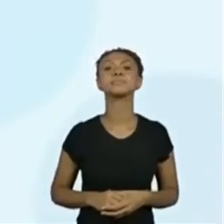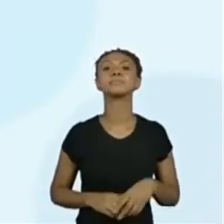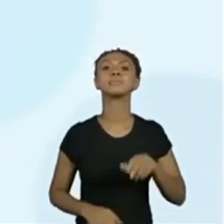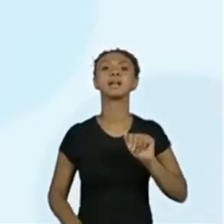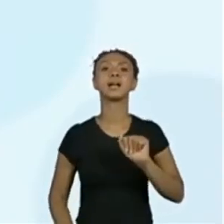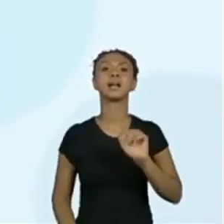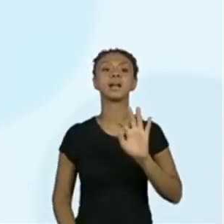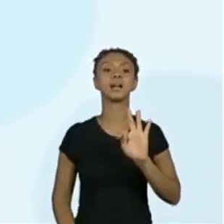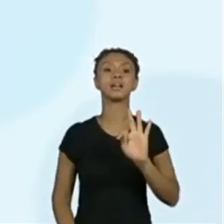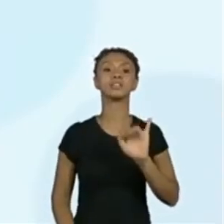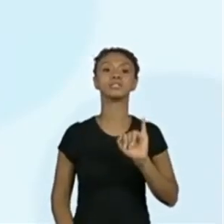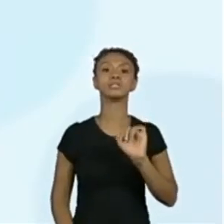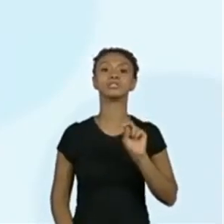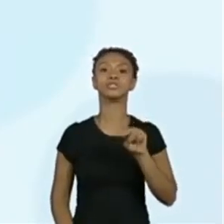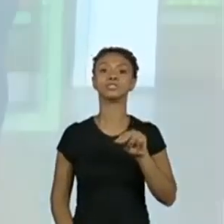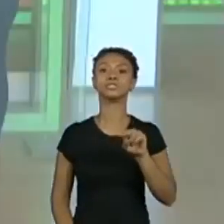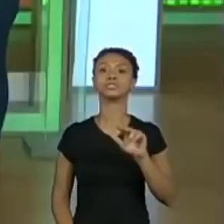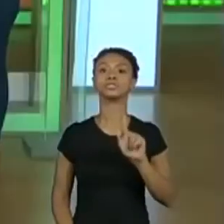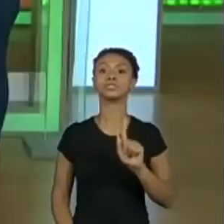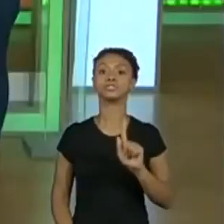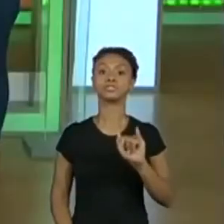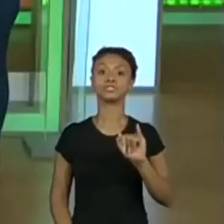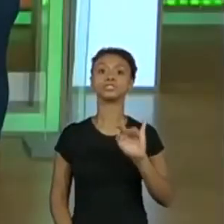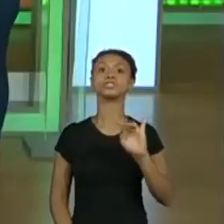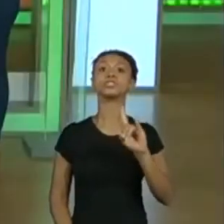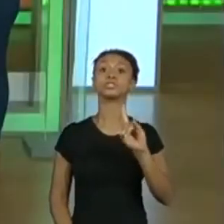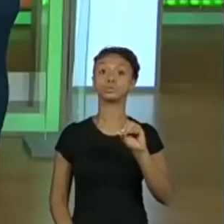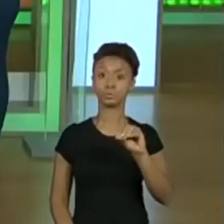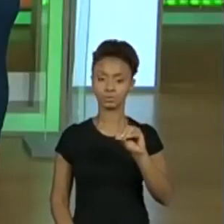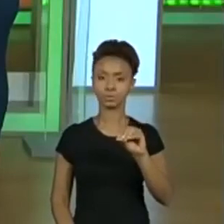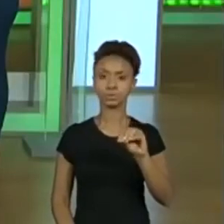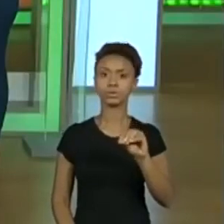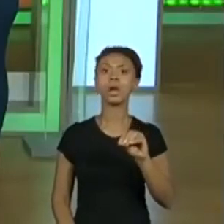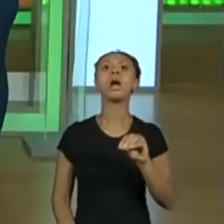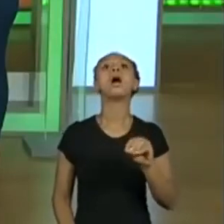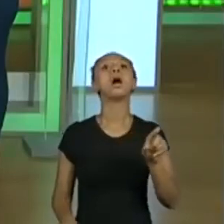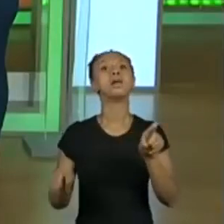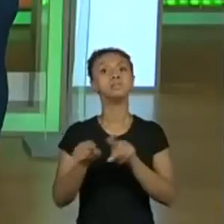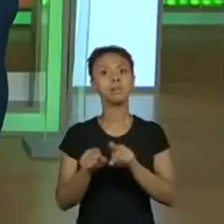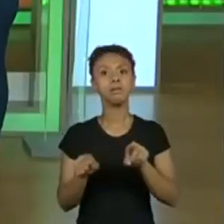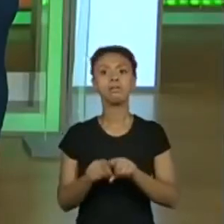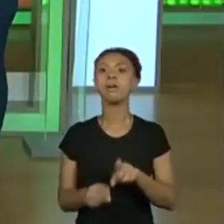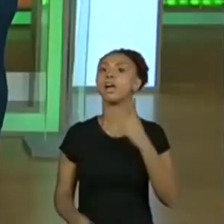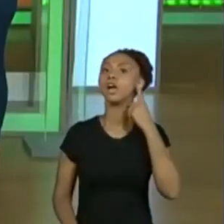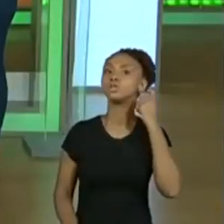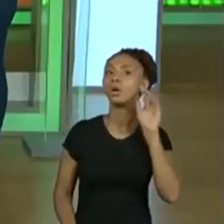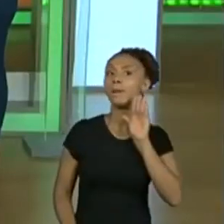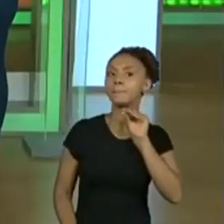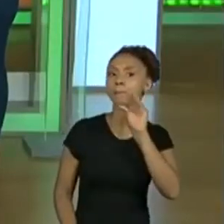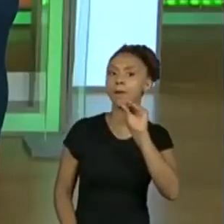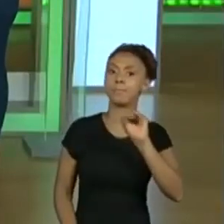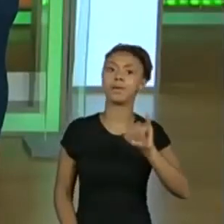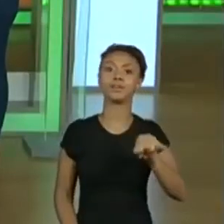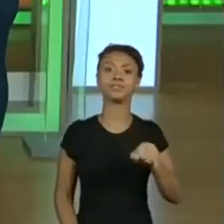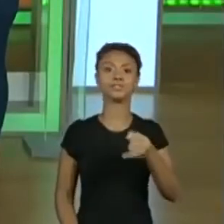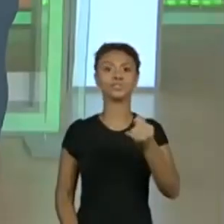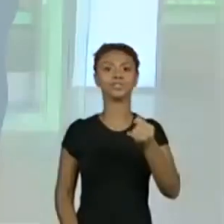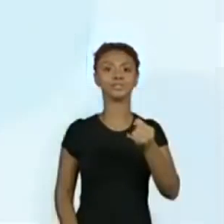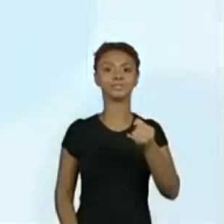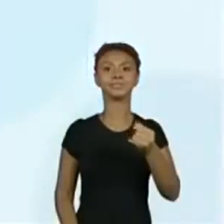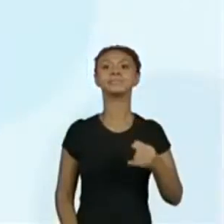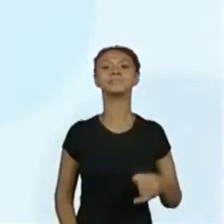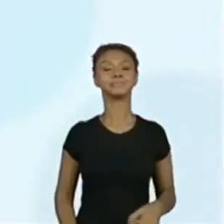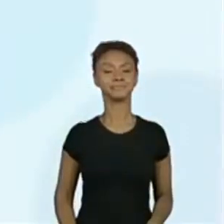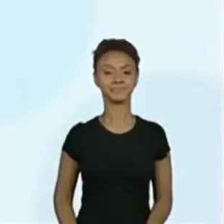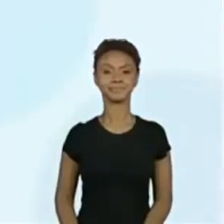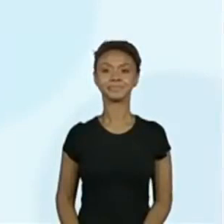Atingido. Atingido também tem o som do J. Atingido. Atingido.